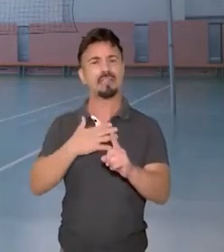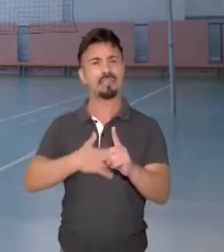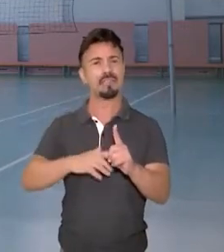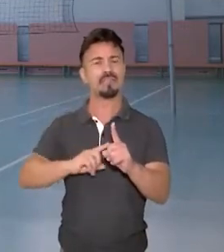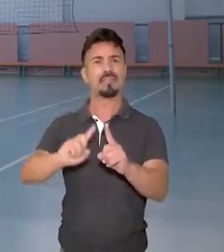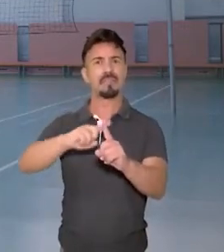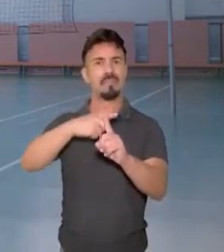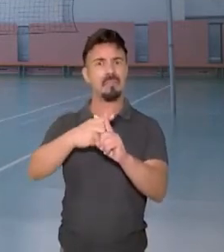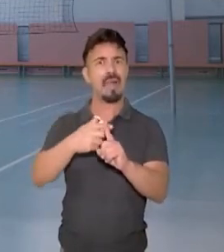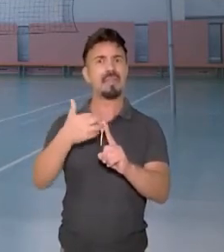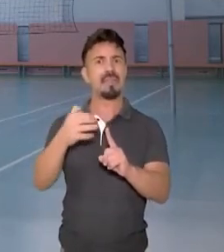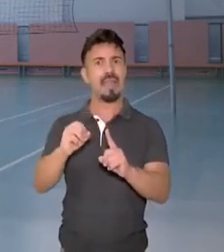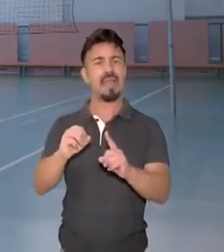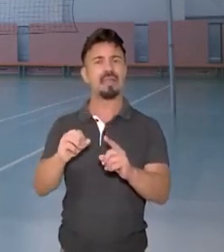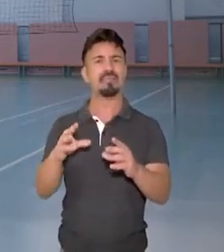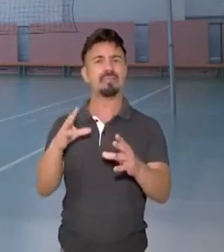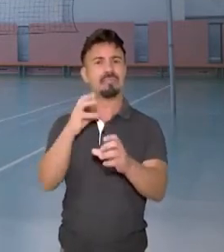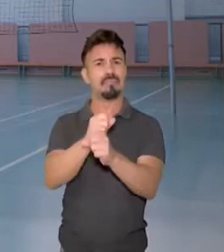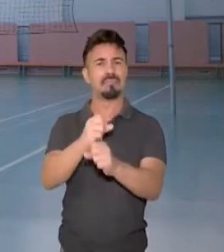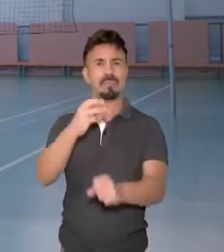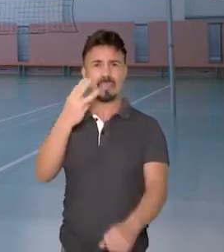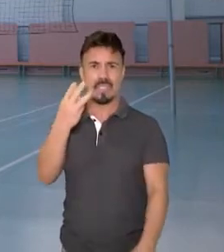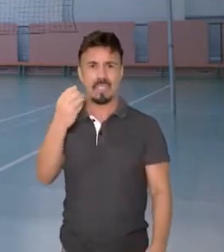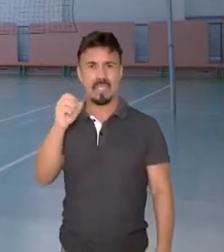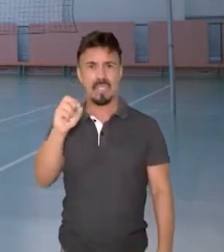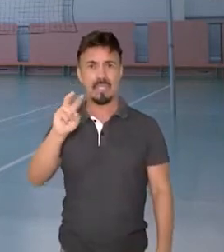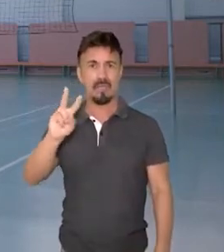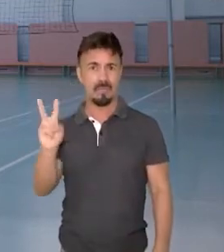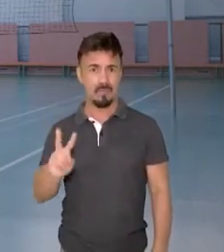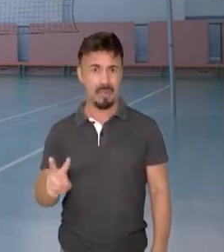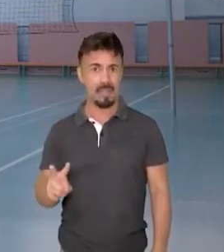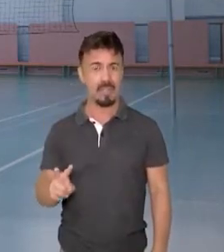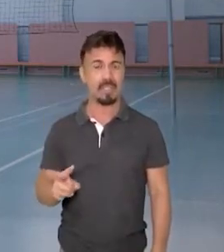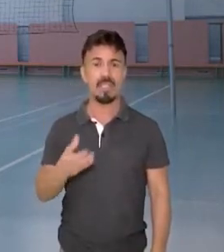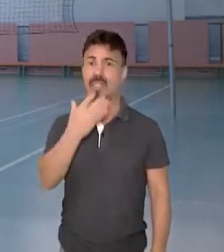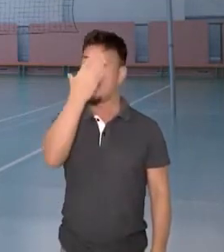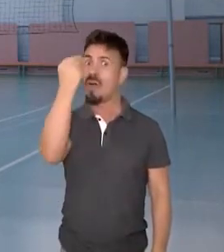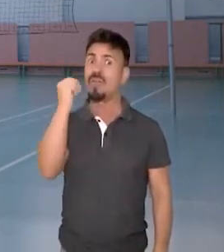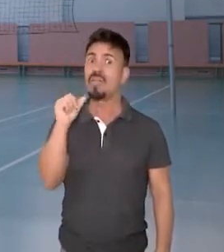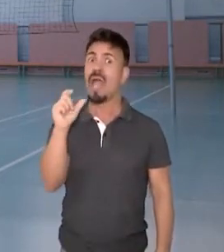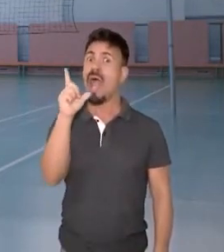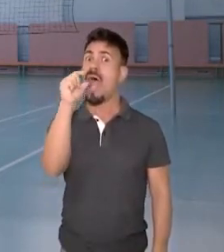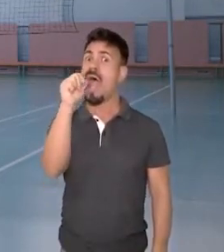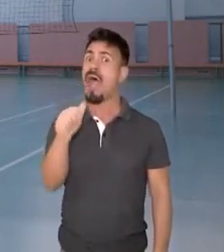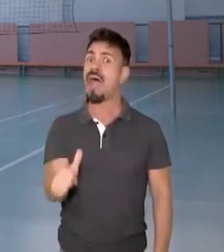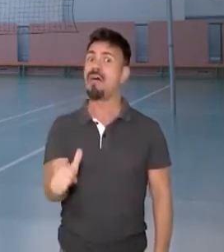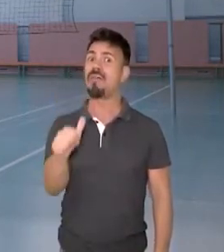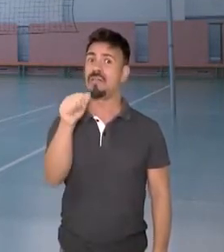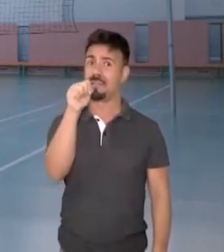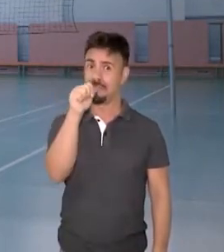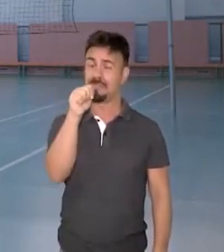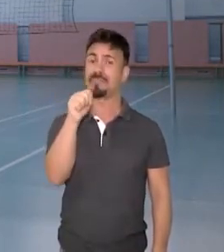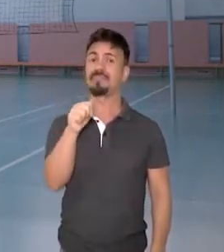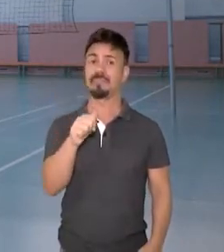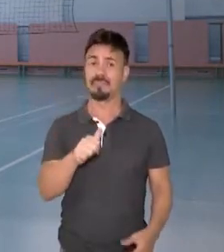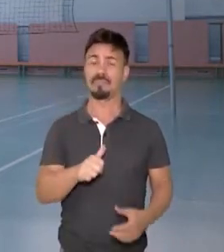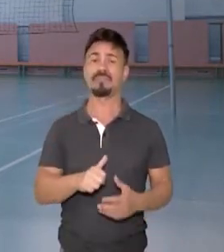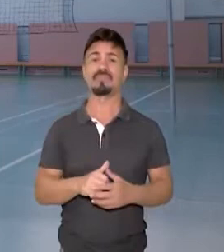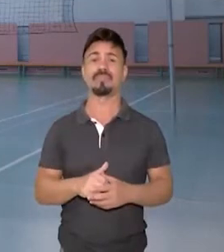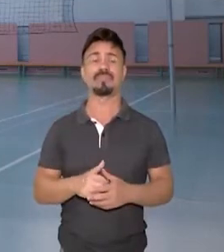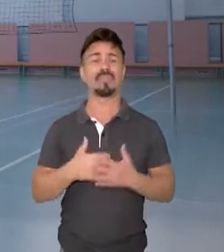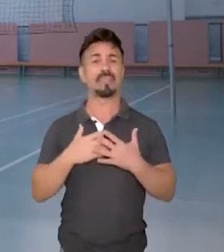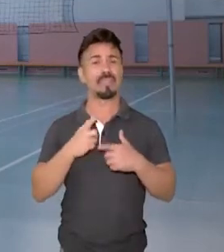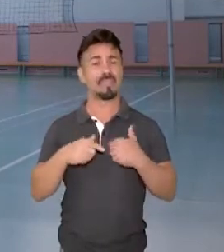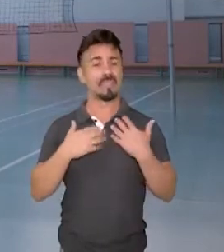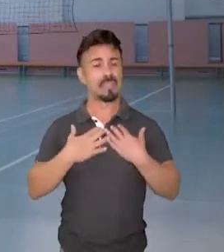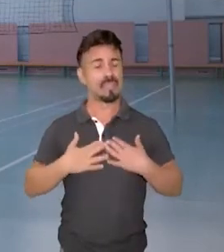faz mais 10 e assim consecutivamente sem sem deixar esquecer de tomar água durante o descanso tá